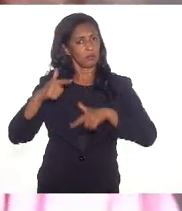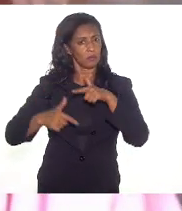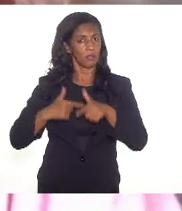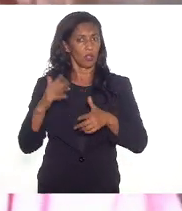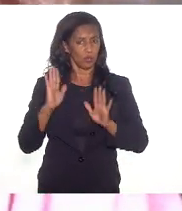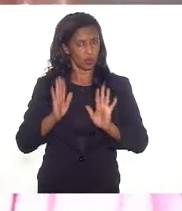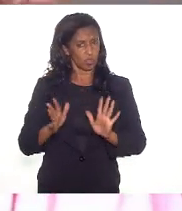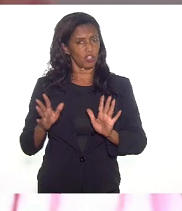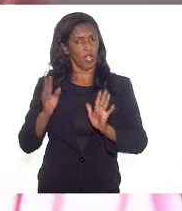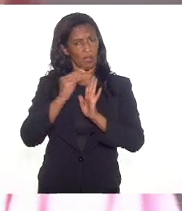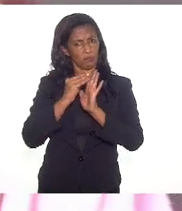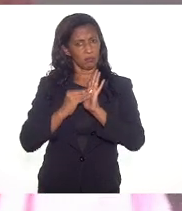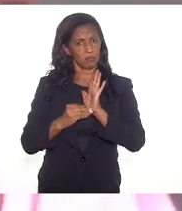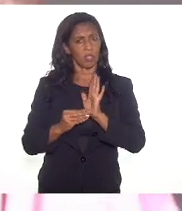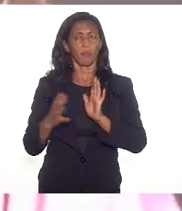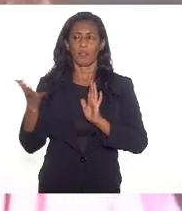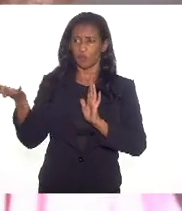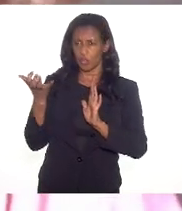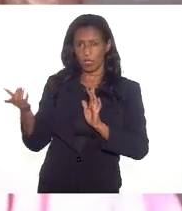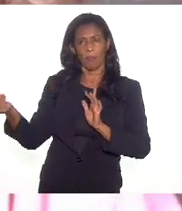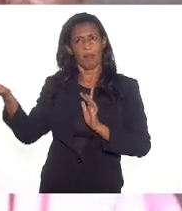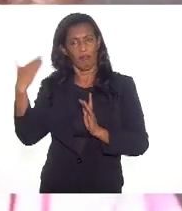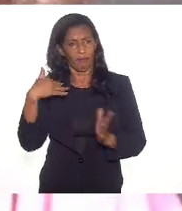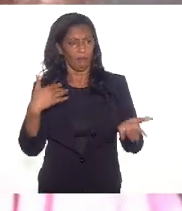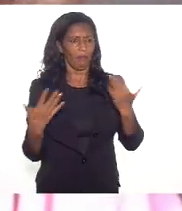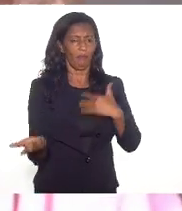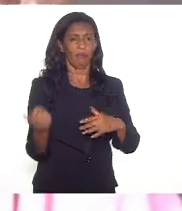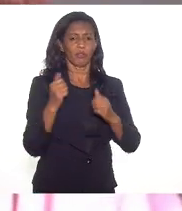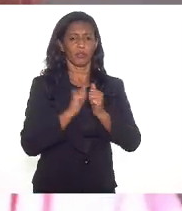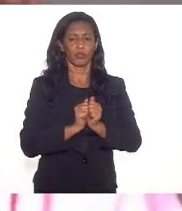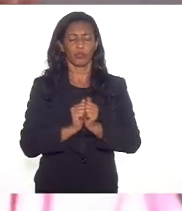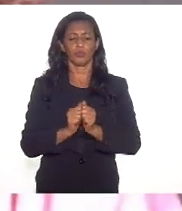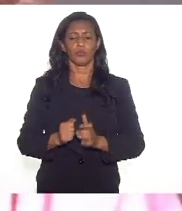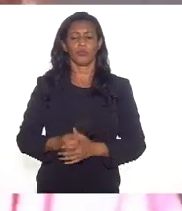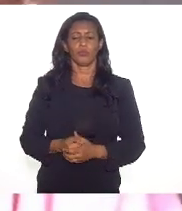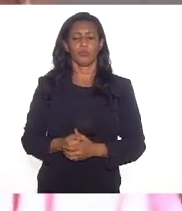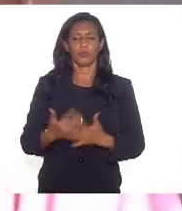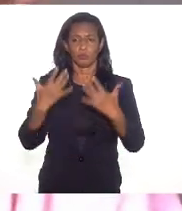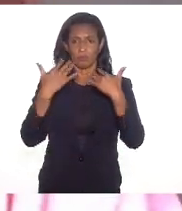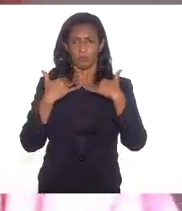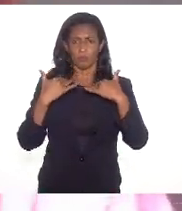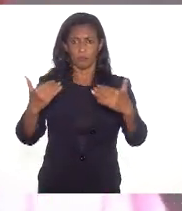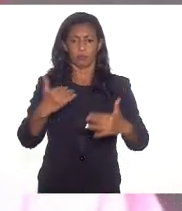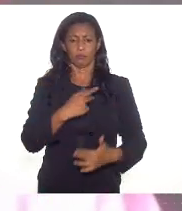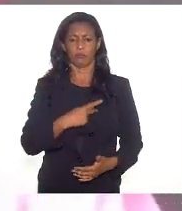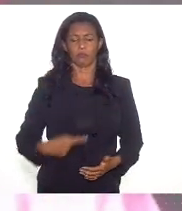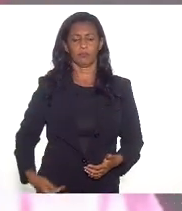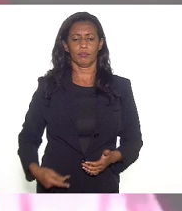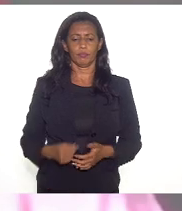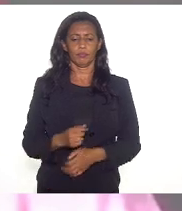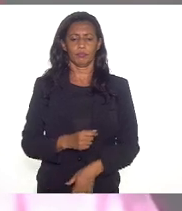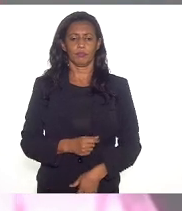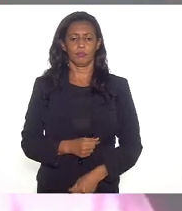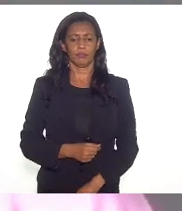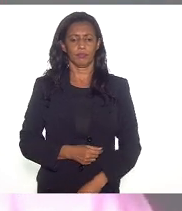já estão, mas os que também querem se somar, a também se somar nessa audiência pública.